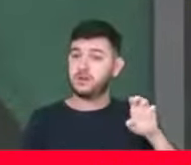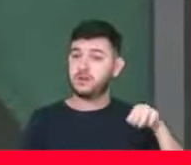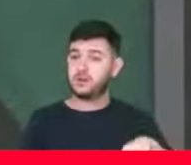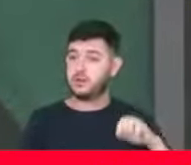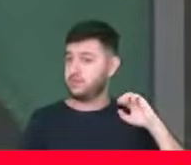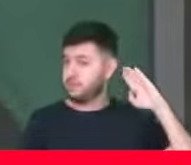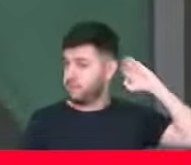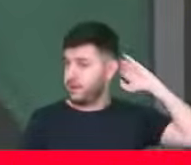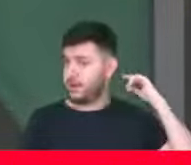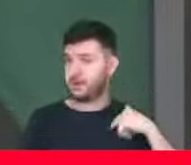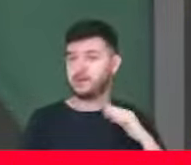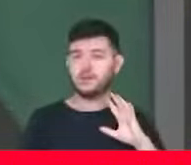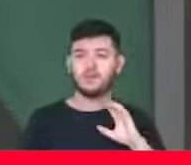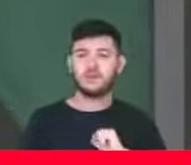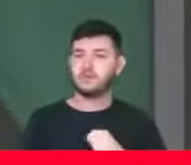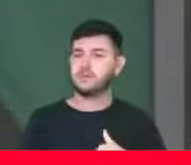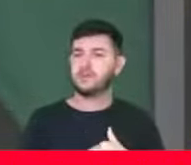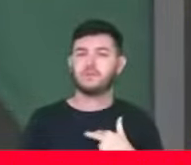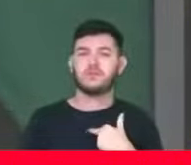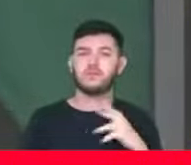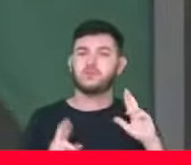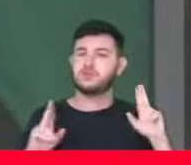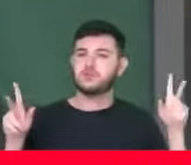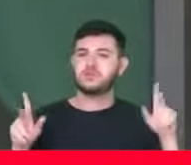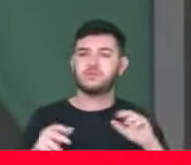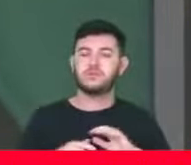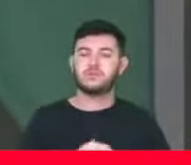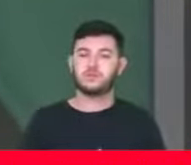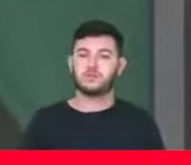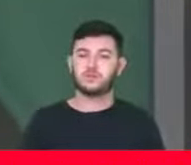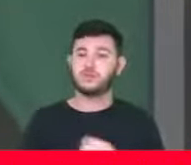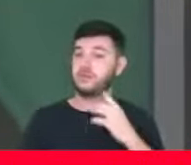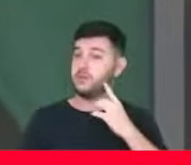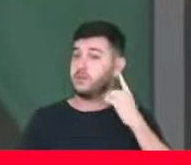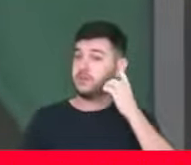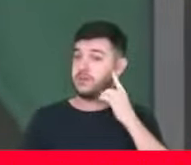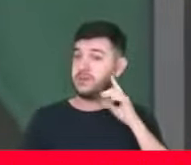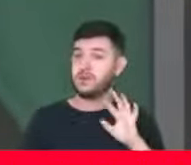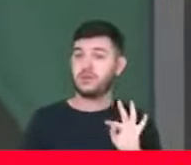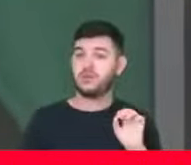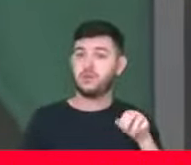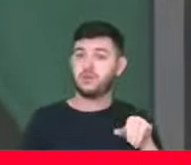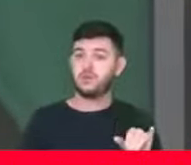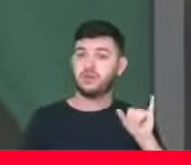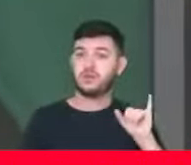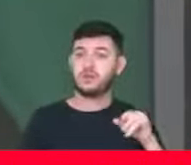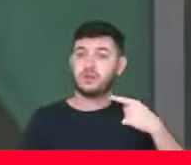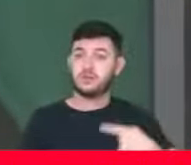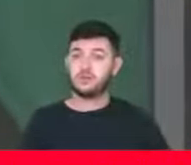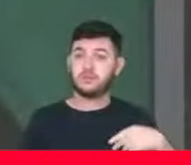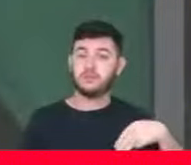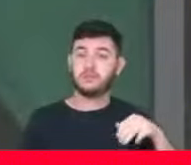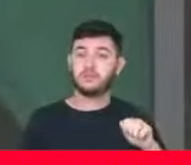de coração não poderia ser diferente. Do deputado Tony Cunha na cidade de Marabá,